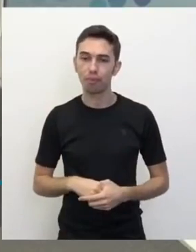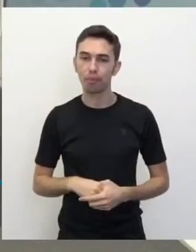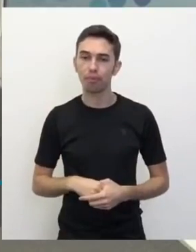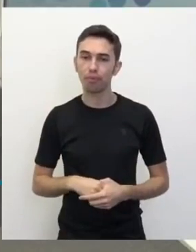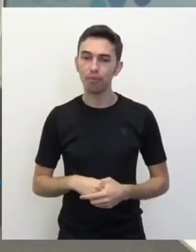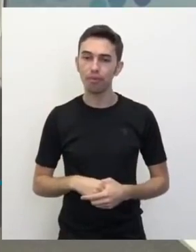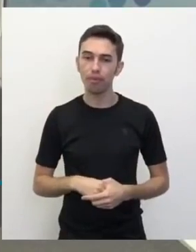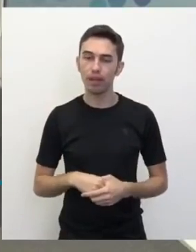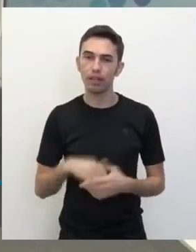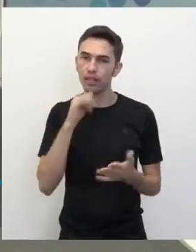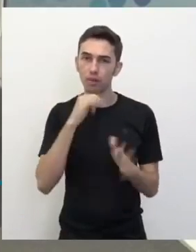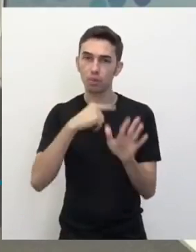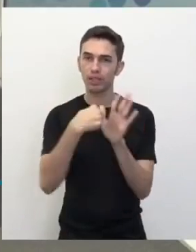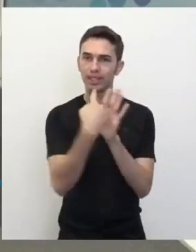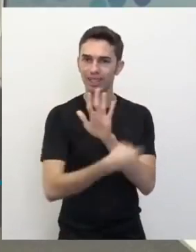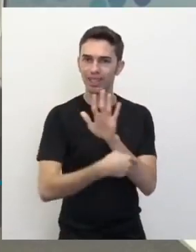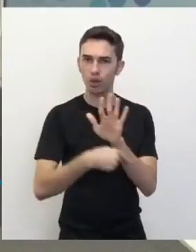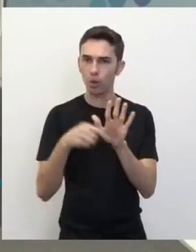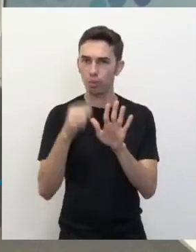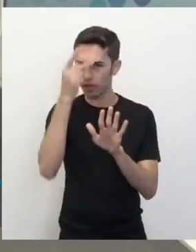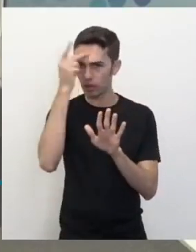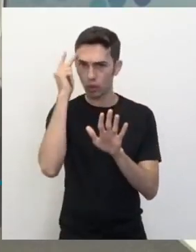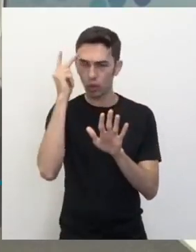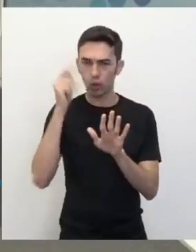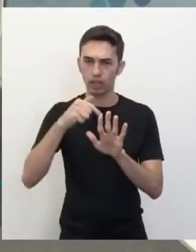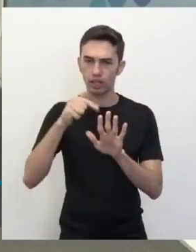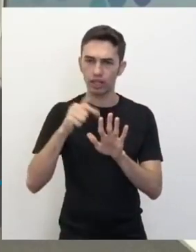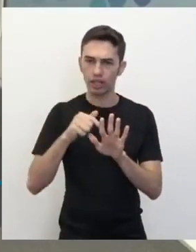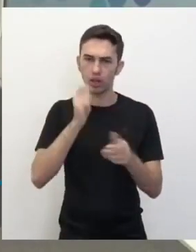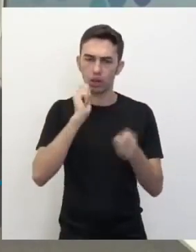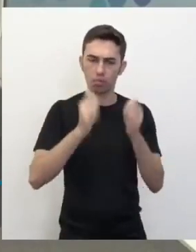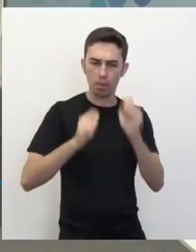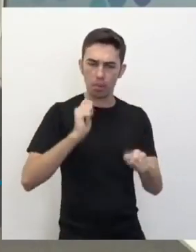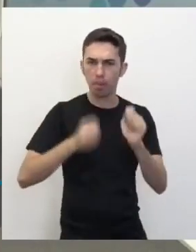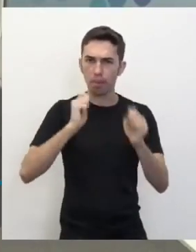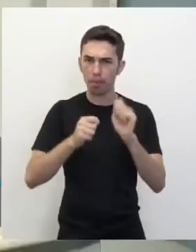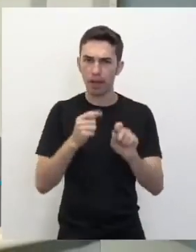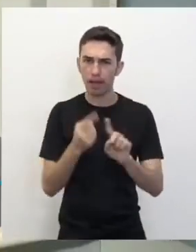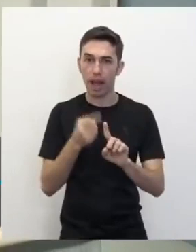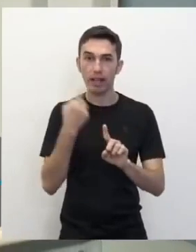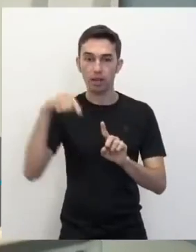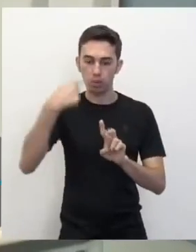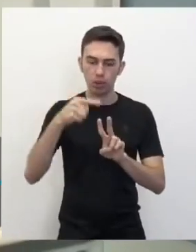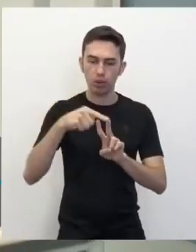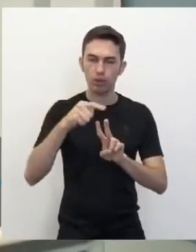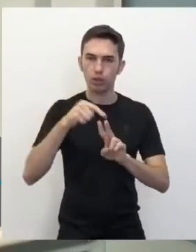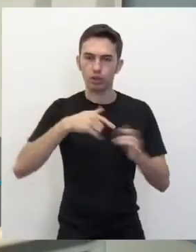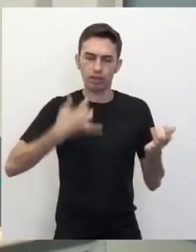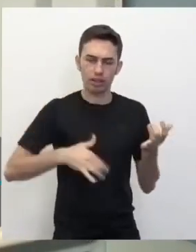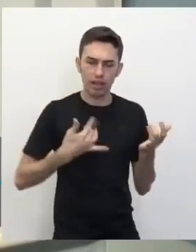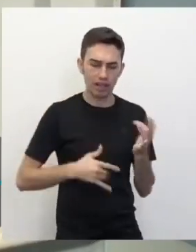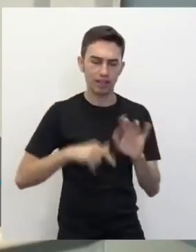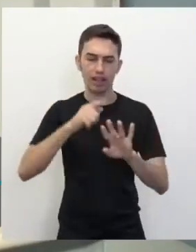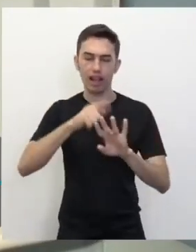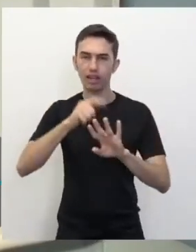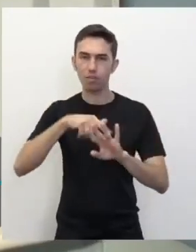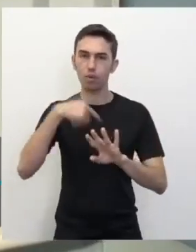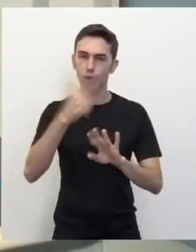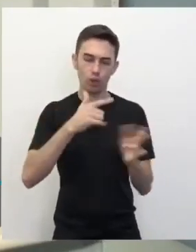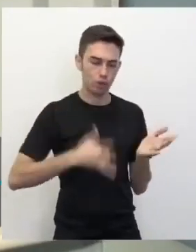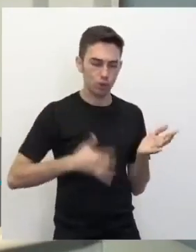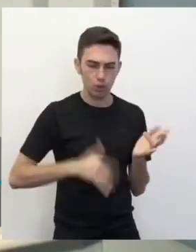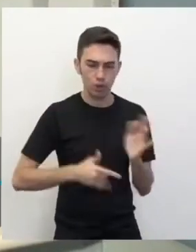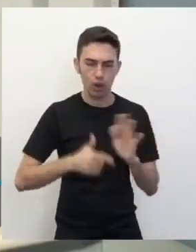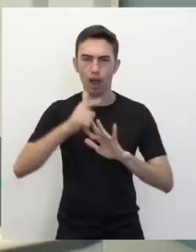Cinco artistas numa banda de rock. Primeiro começa só o baterista. Isso mesmo. Aí daqui a pouco entra o guitarrista, baixista, o cantor